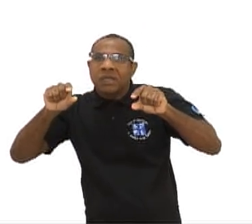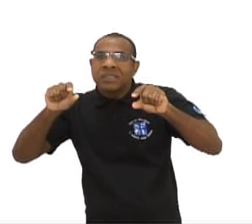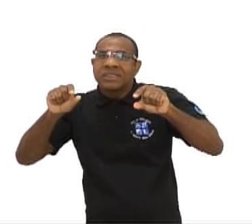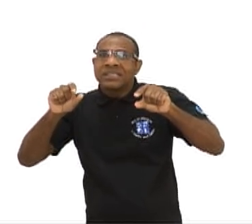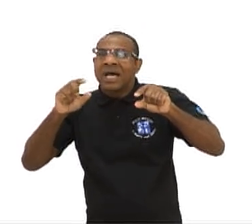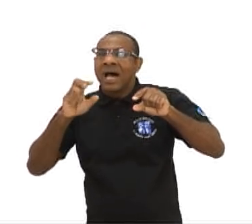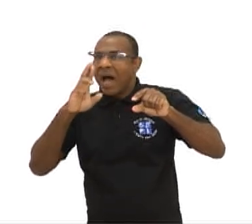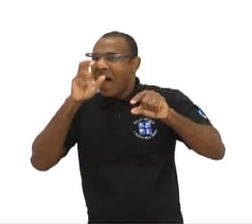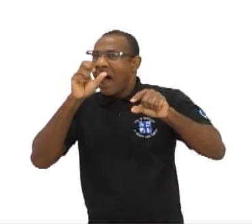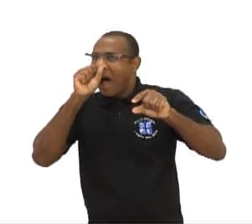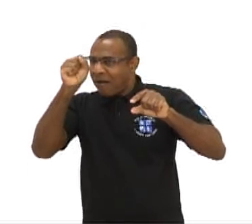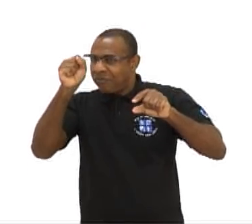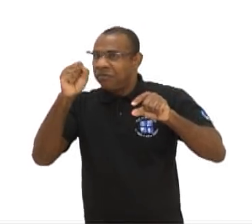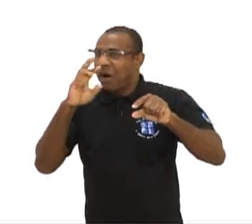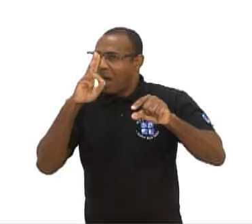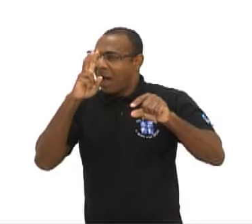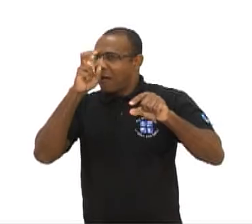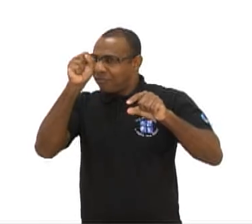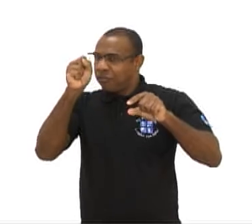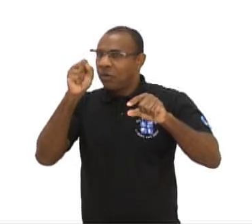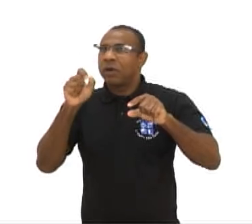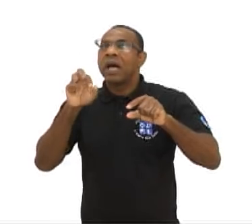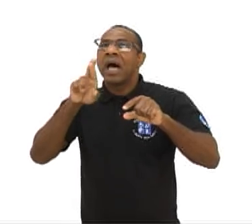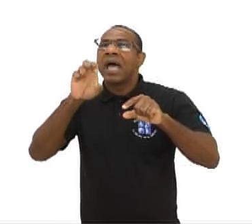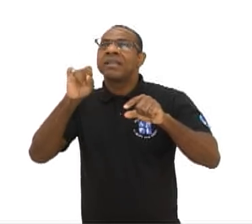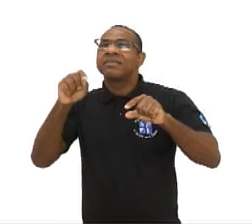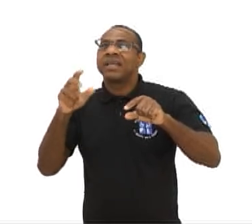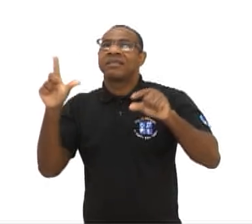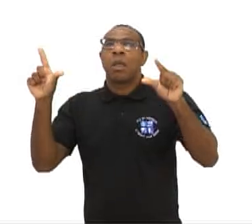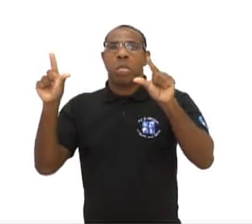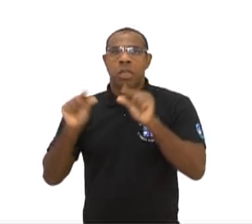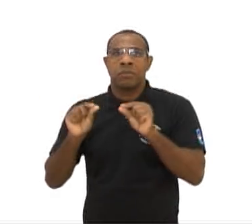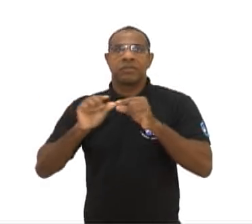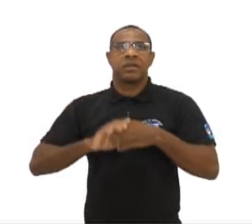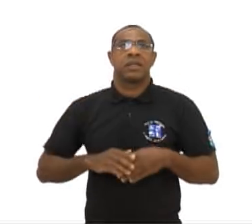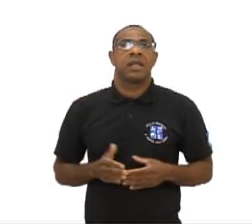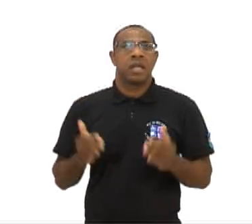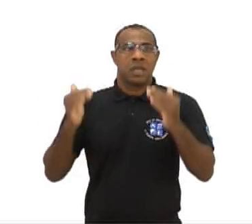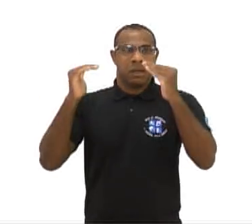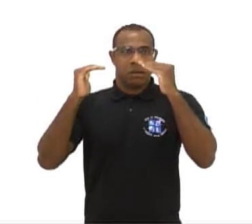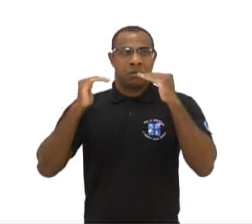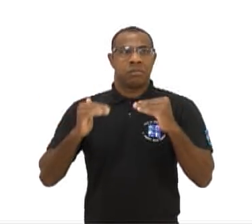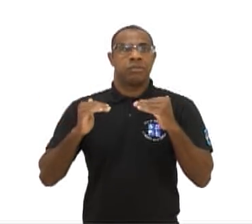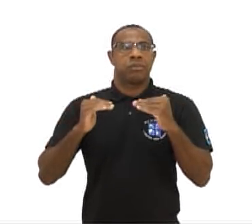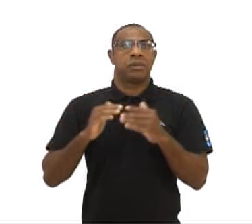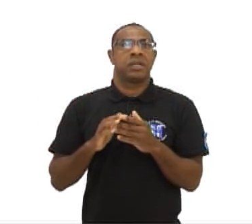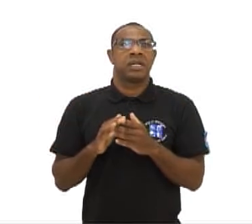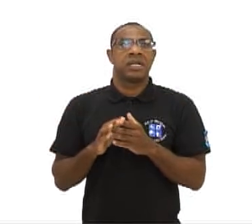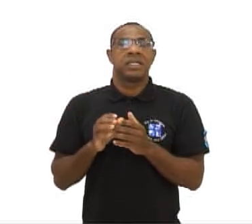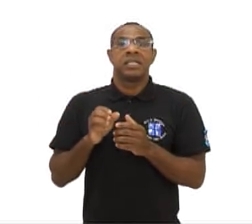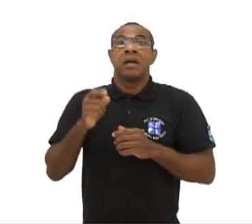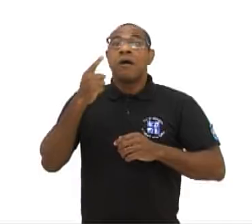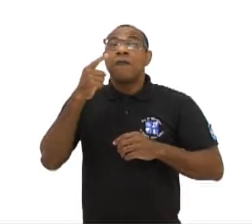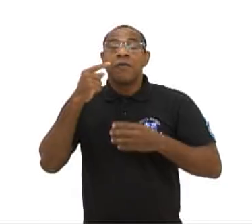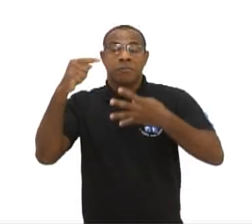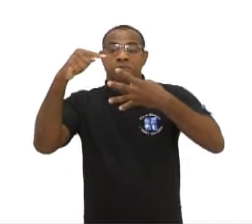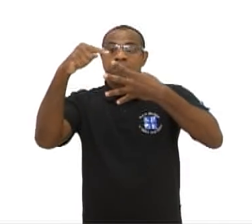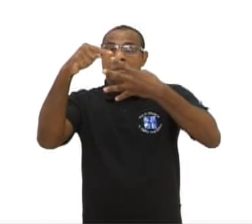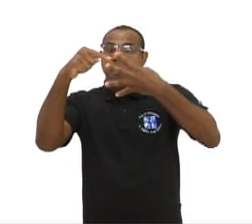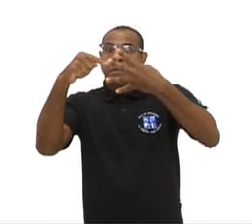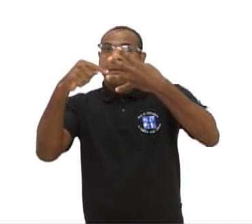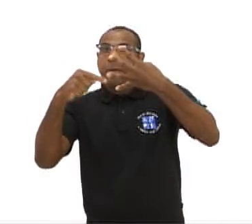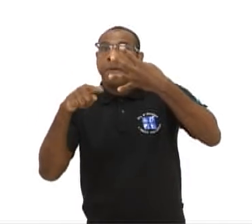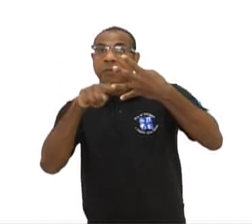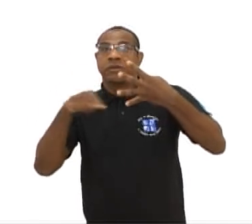E próxima, se reduzirmos o seu diâmetro pela metade, a resistência dobrará. Um tempinho para